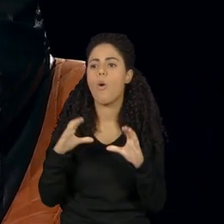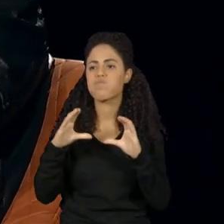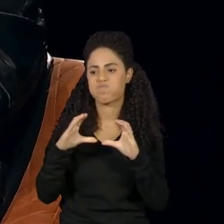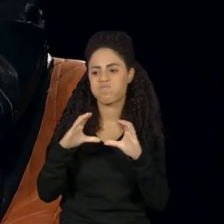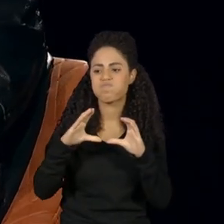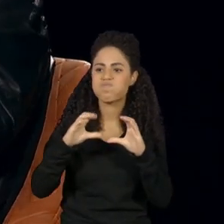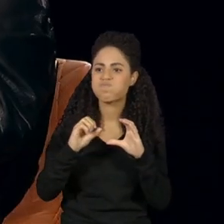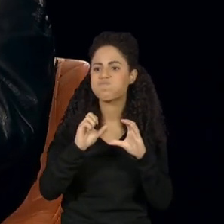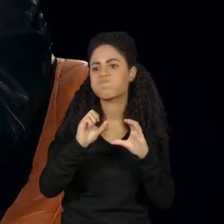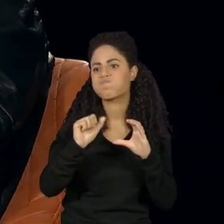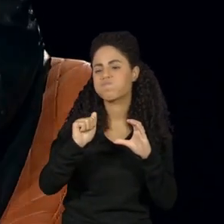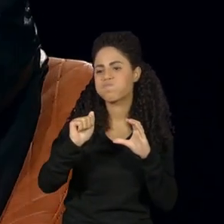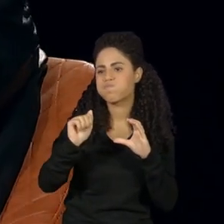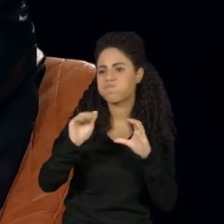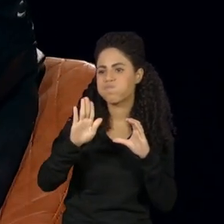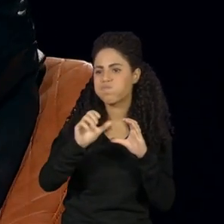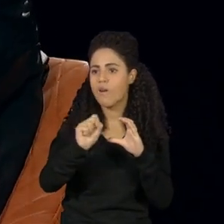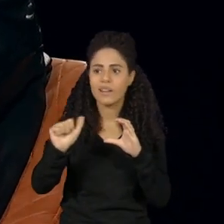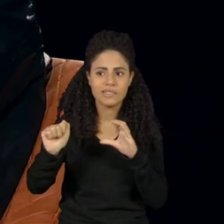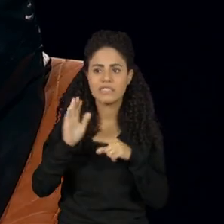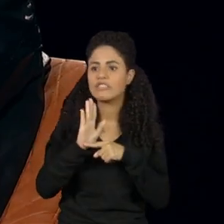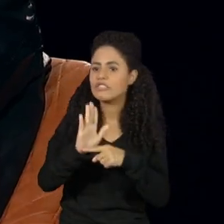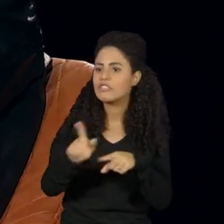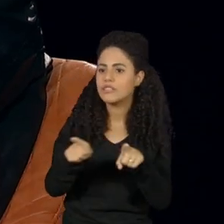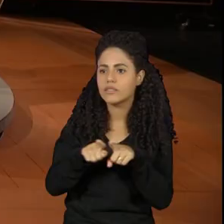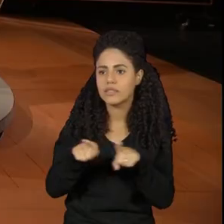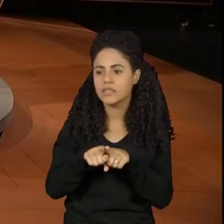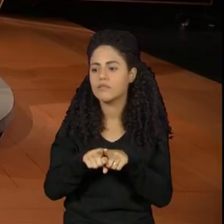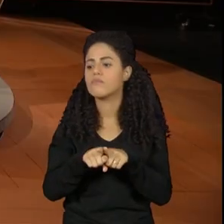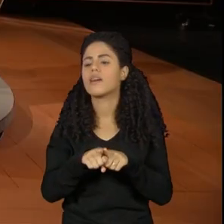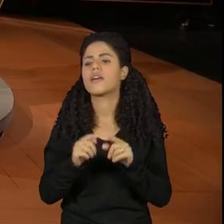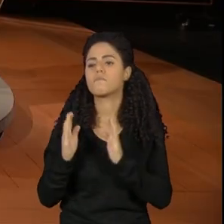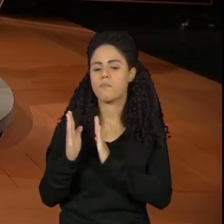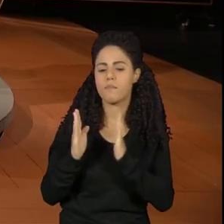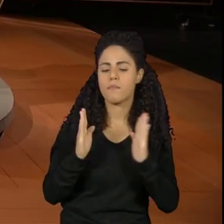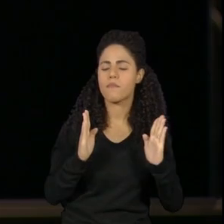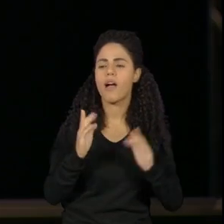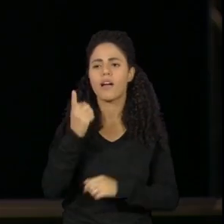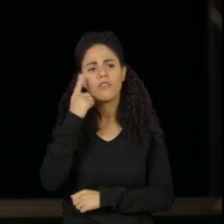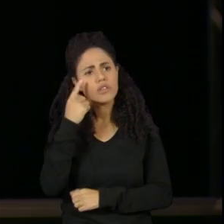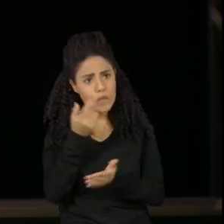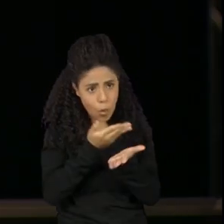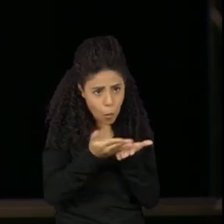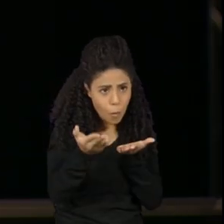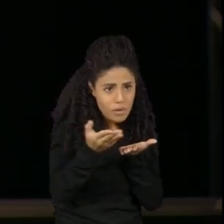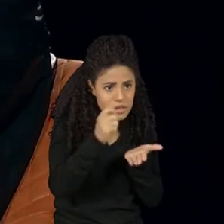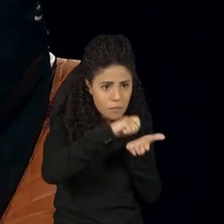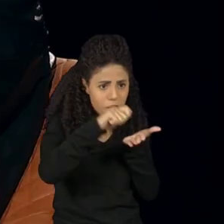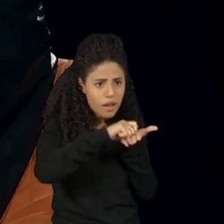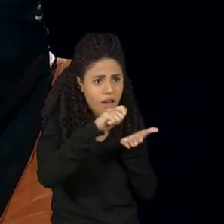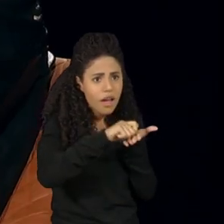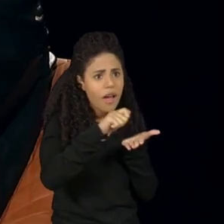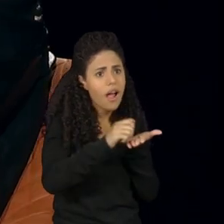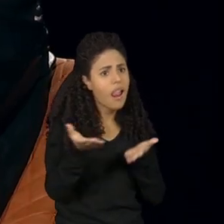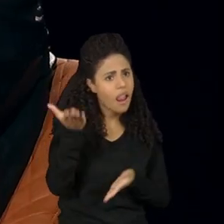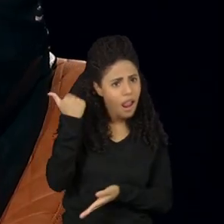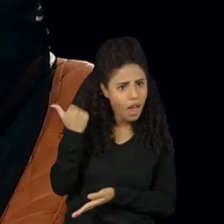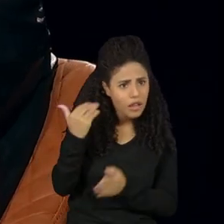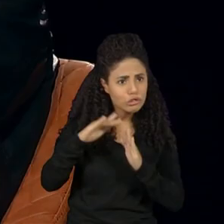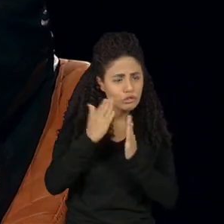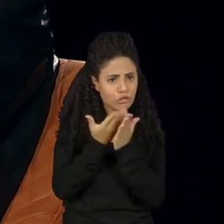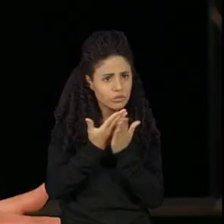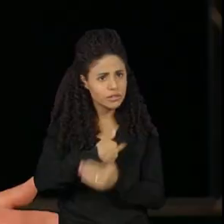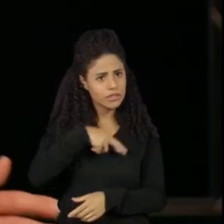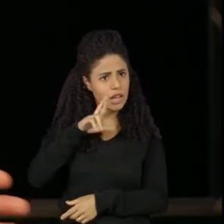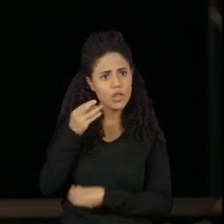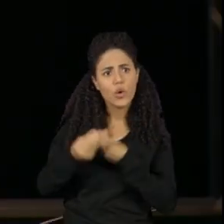porque lá você tinha tudo, né? Assim, as informações sobre tudo que você procurava, né? Foi no seminário também que você começou a escrever? Foi. Eu comecei a escrever, mas